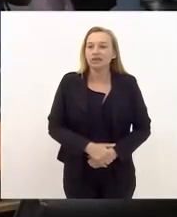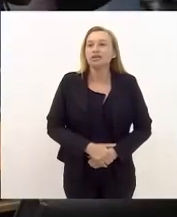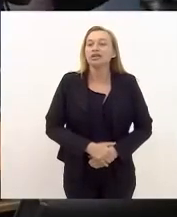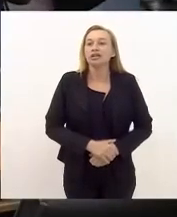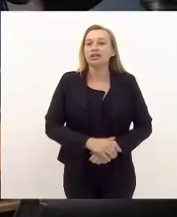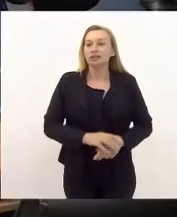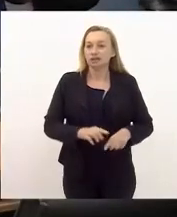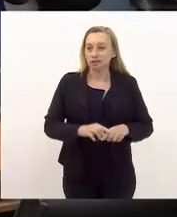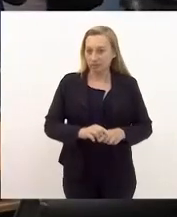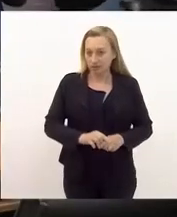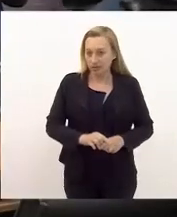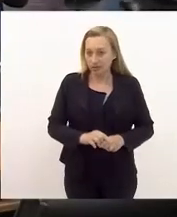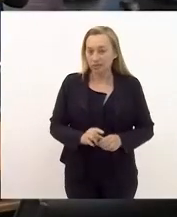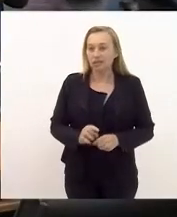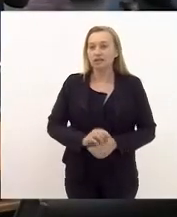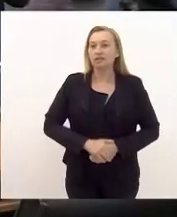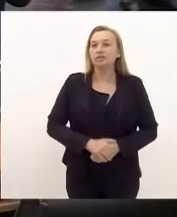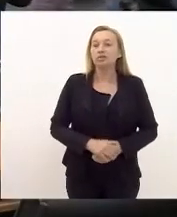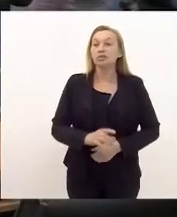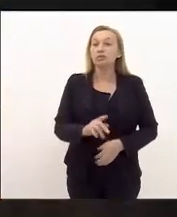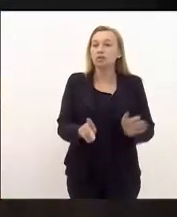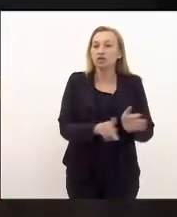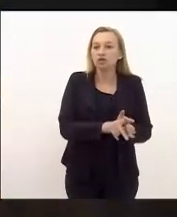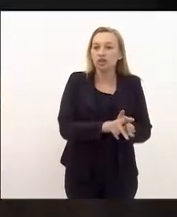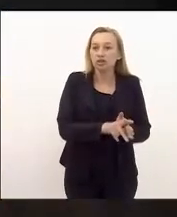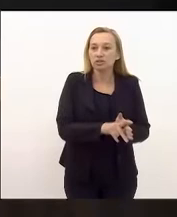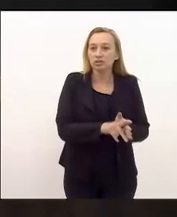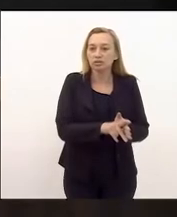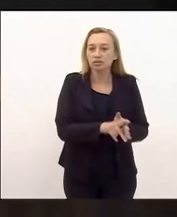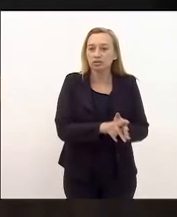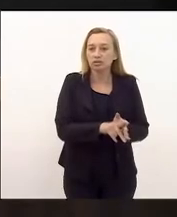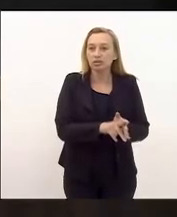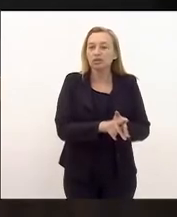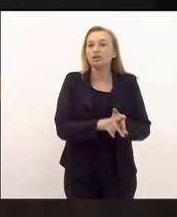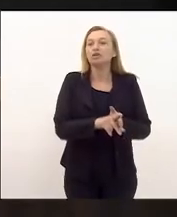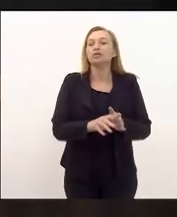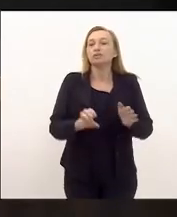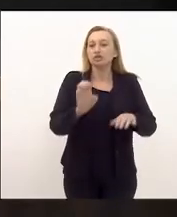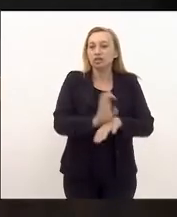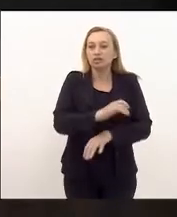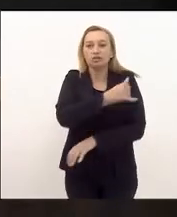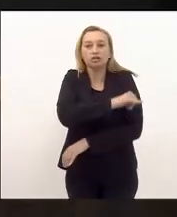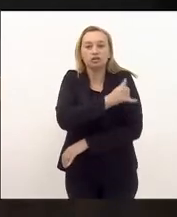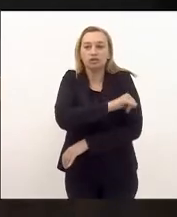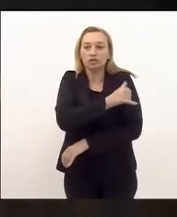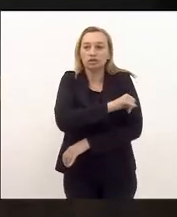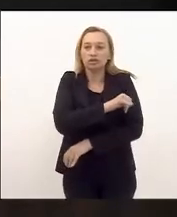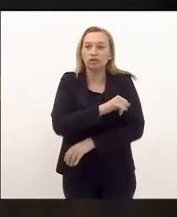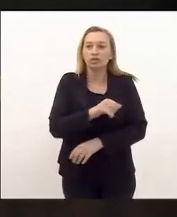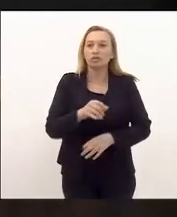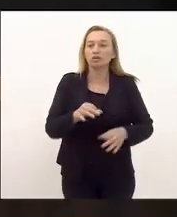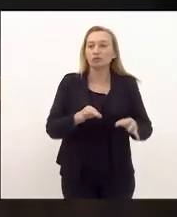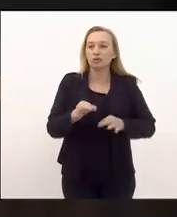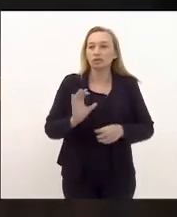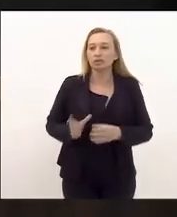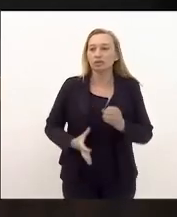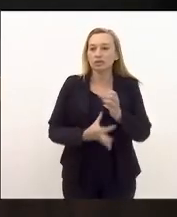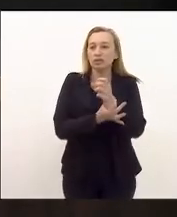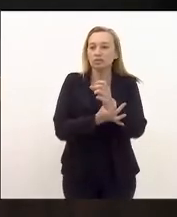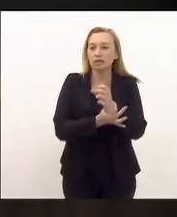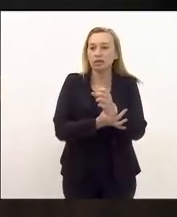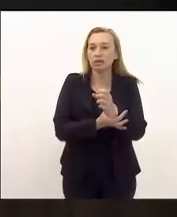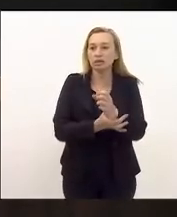Consumidor. Qual, velho? Projeto de Almir Júnior institui, no âmbito do Estado do Rio de Janeiro, Programa Estadual de Proteção aos